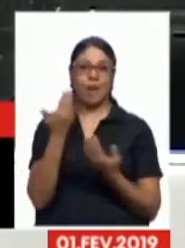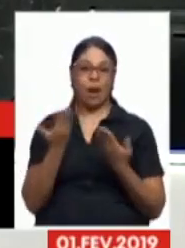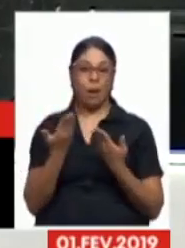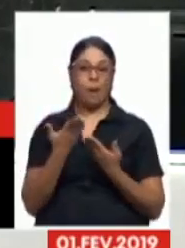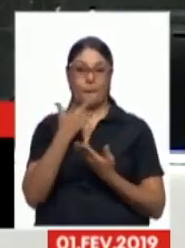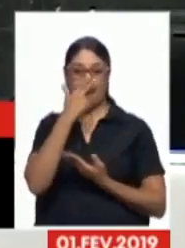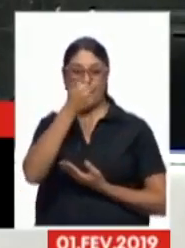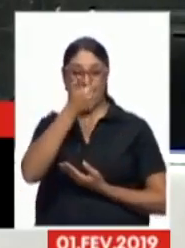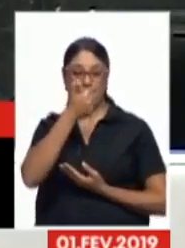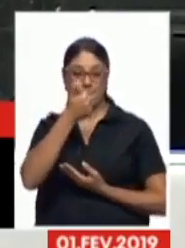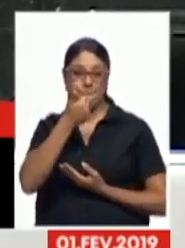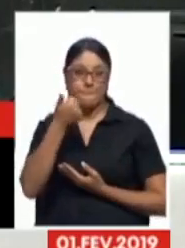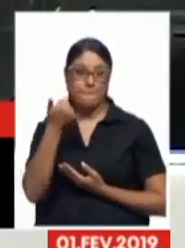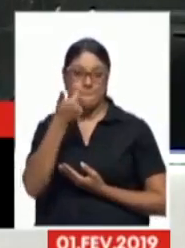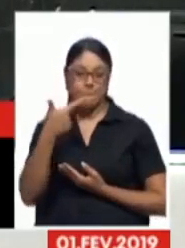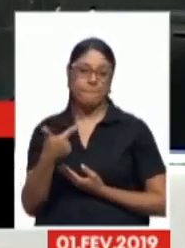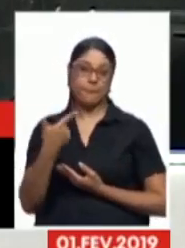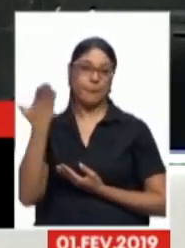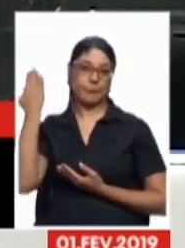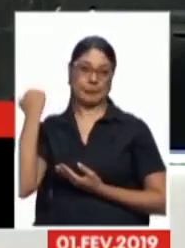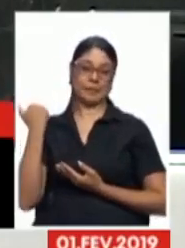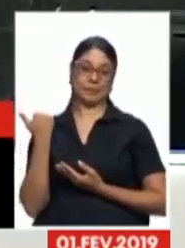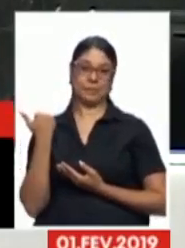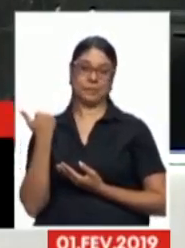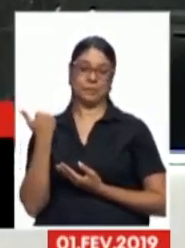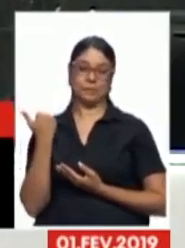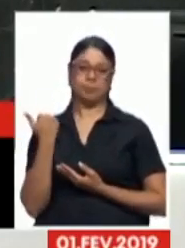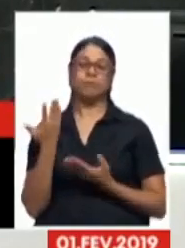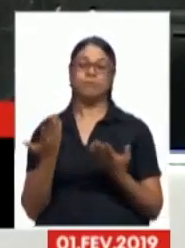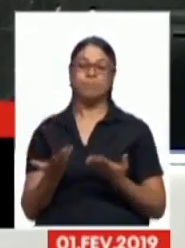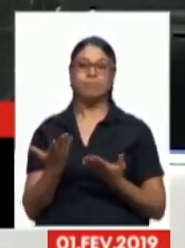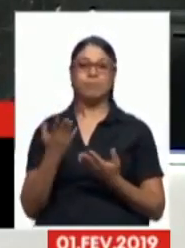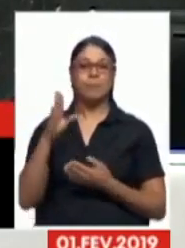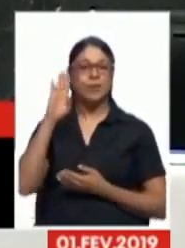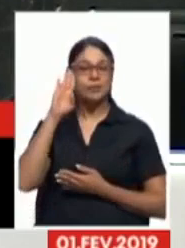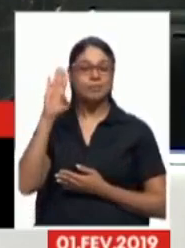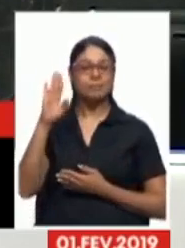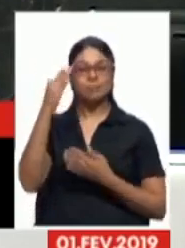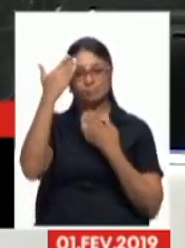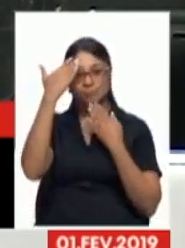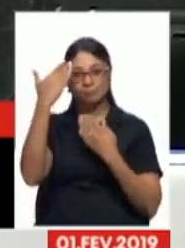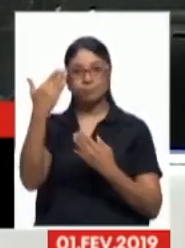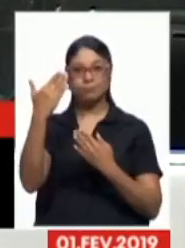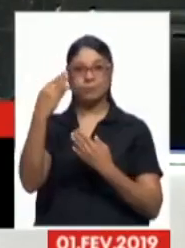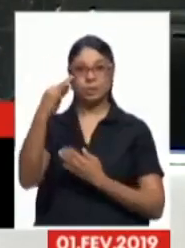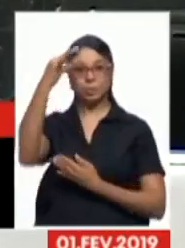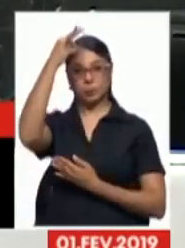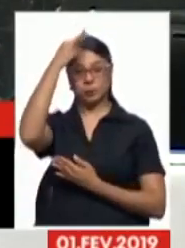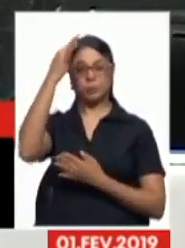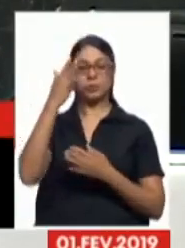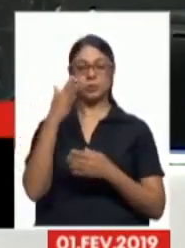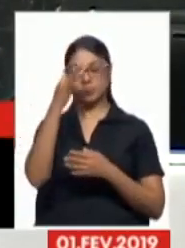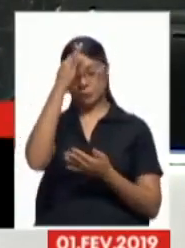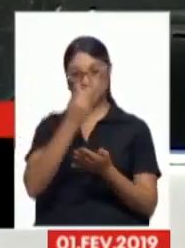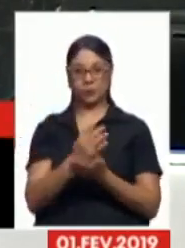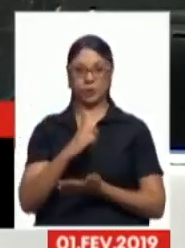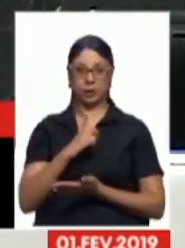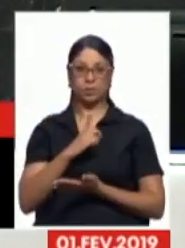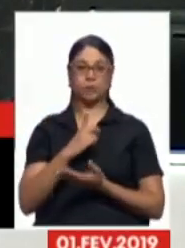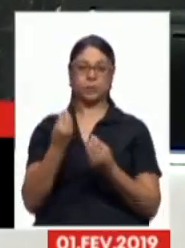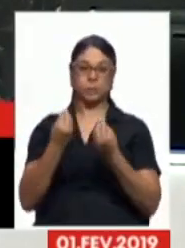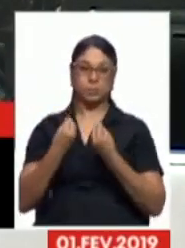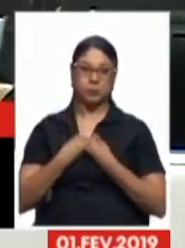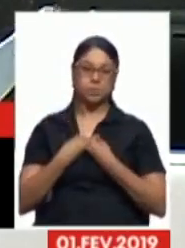imponho atualmente. Por fim, e sobretudo, agradeço a força espiritual da fé que me guia iluminando